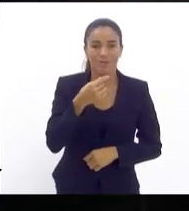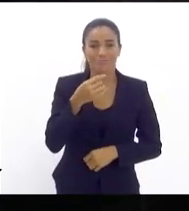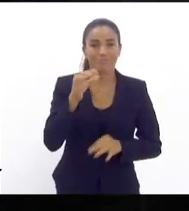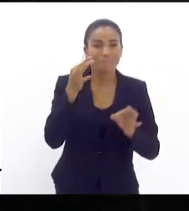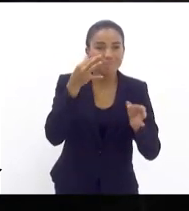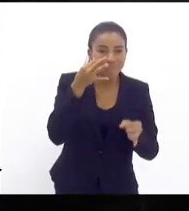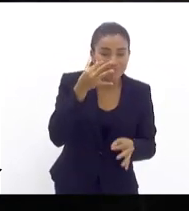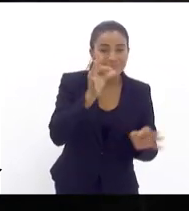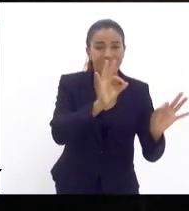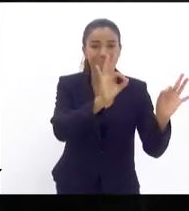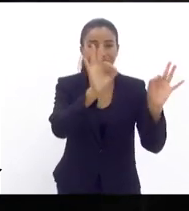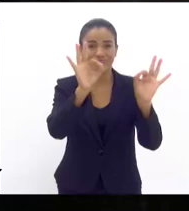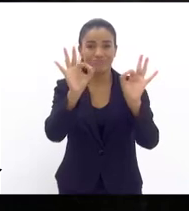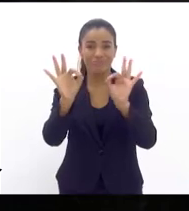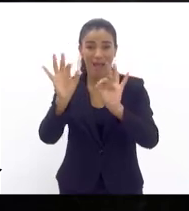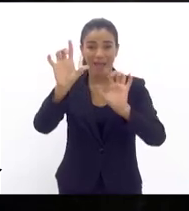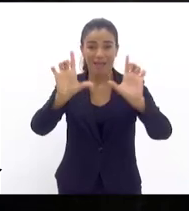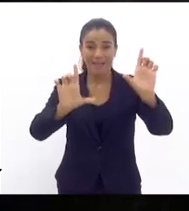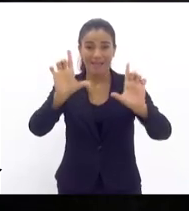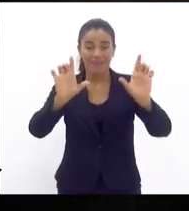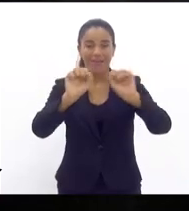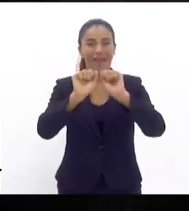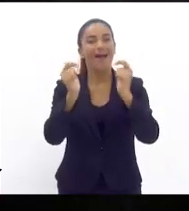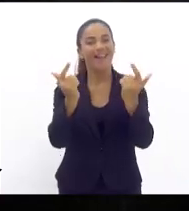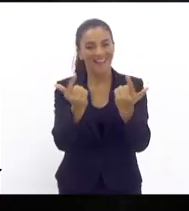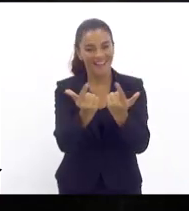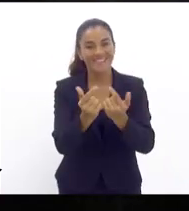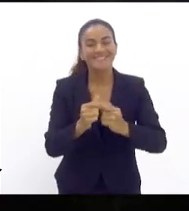da TV Alérgia,